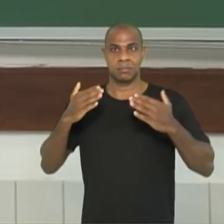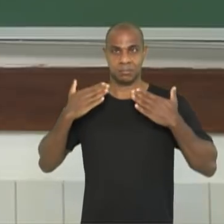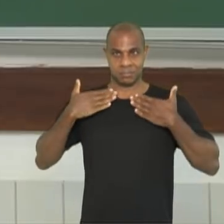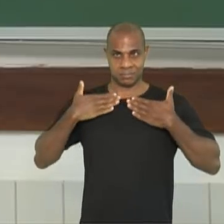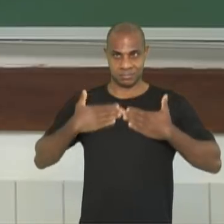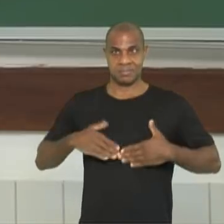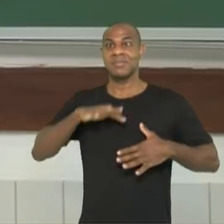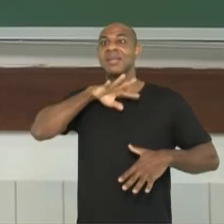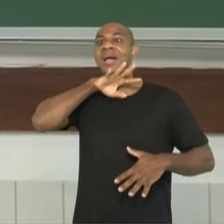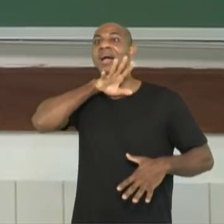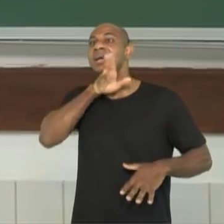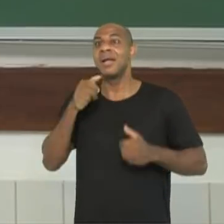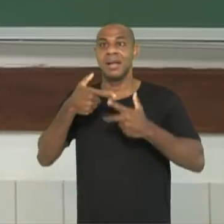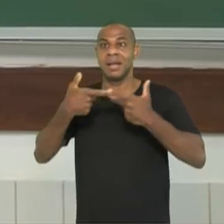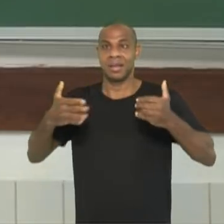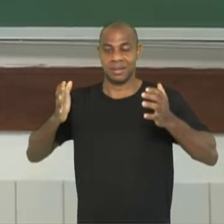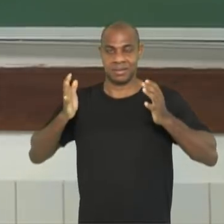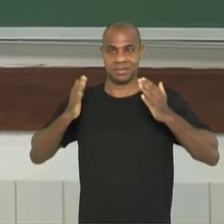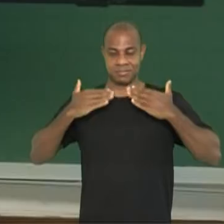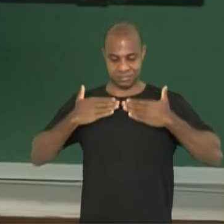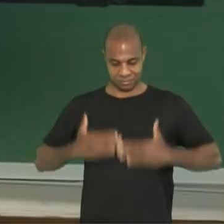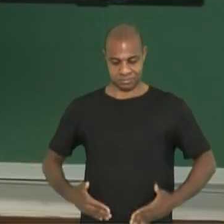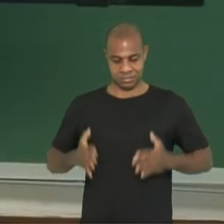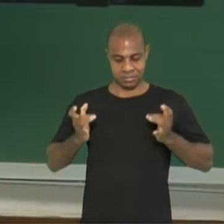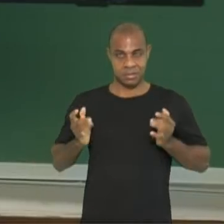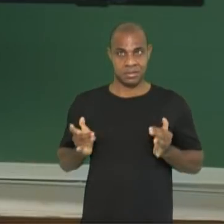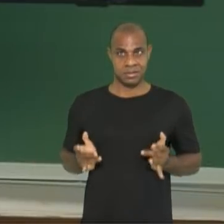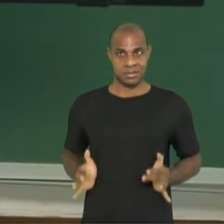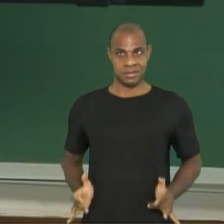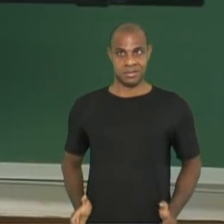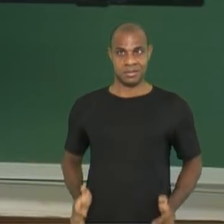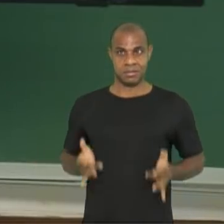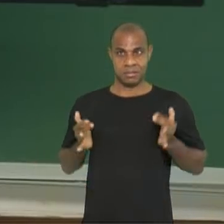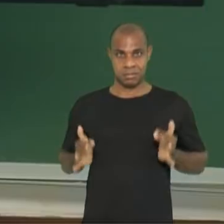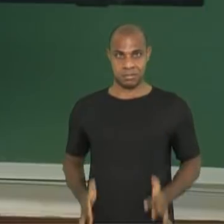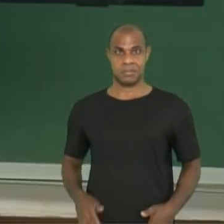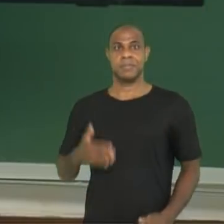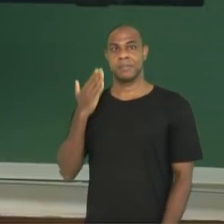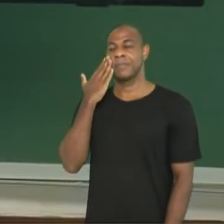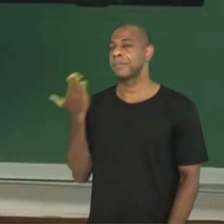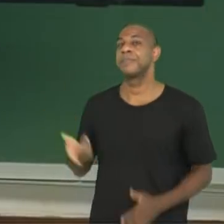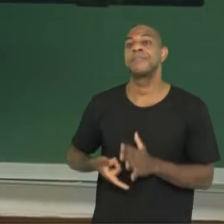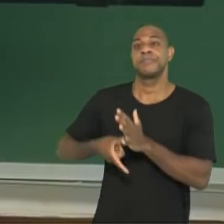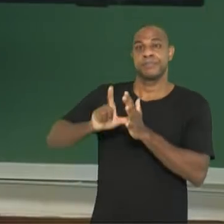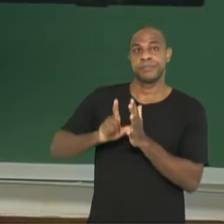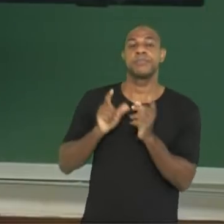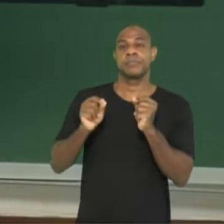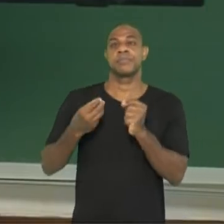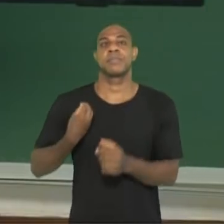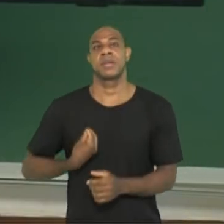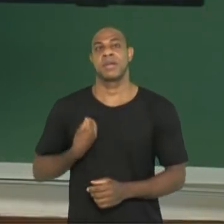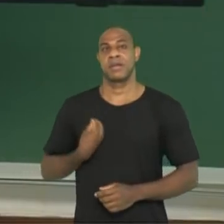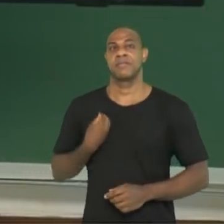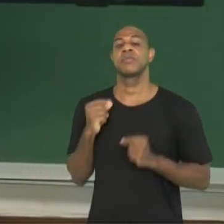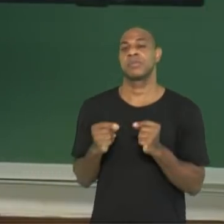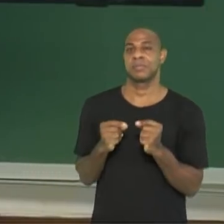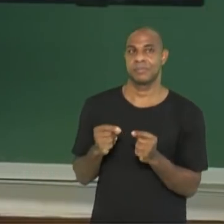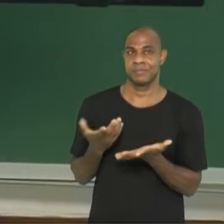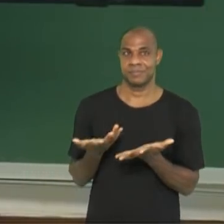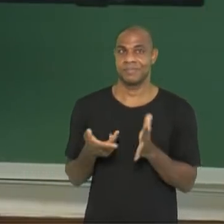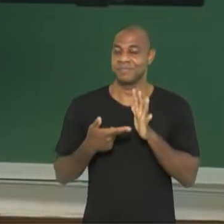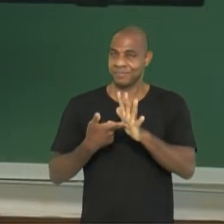animais. Então, antes de começar, temos ali os insetos da vida de insetos dizendo para você se dedicar,